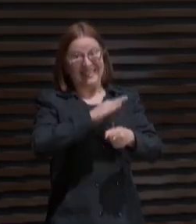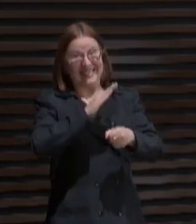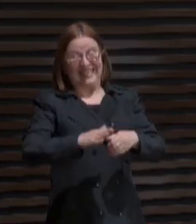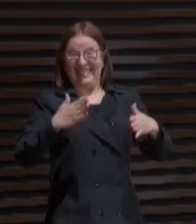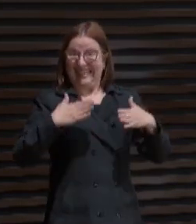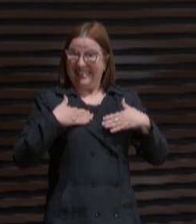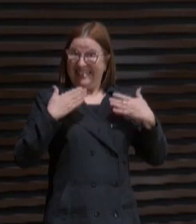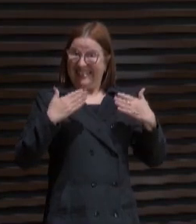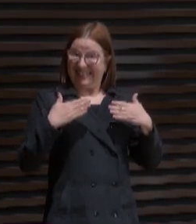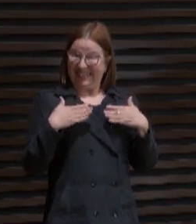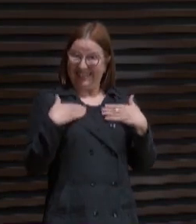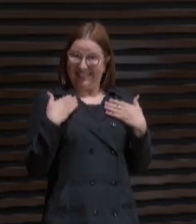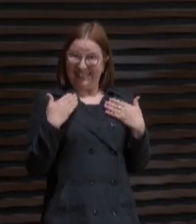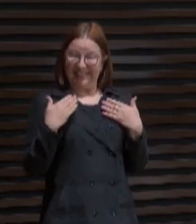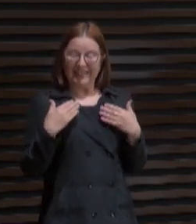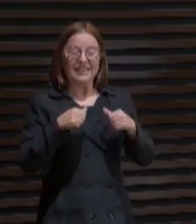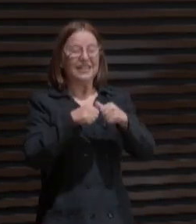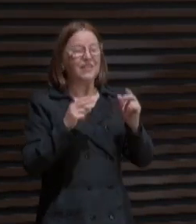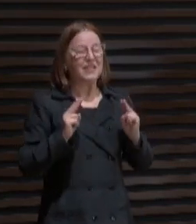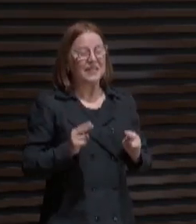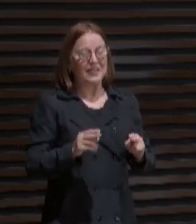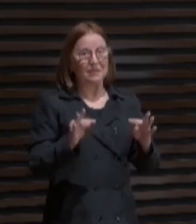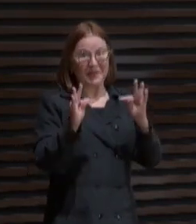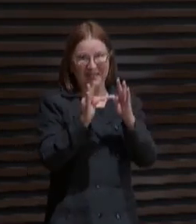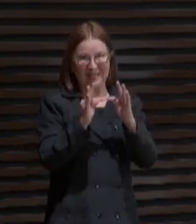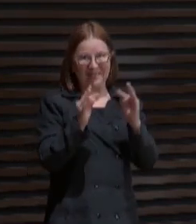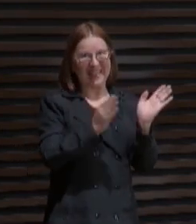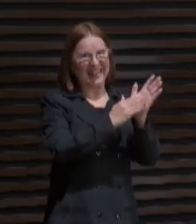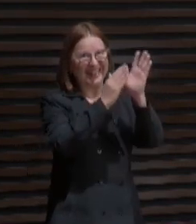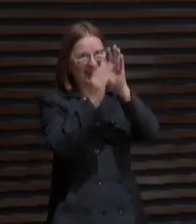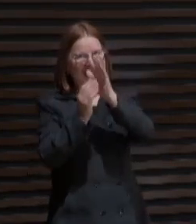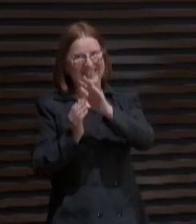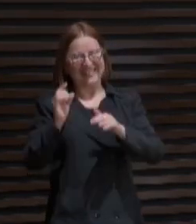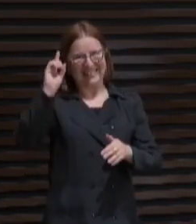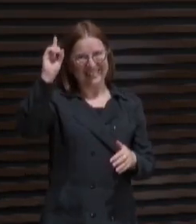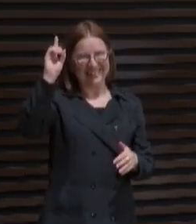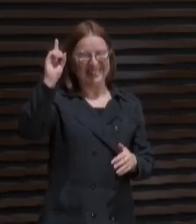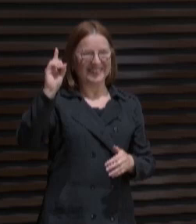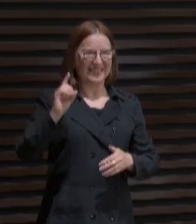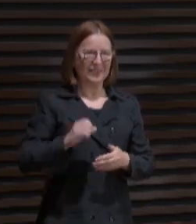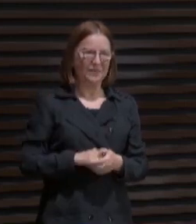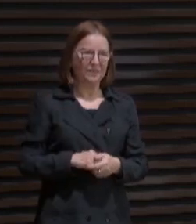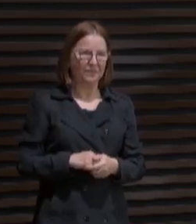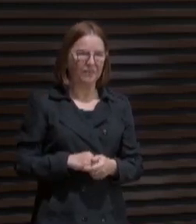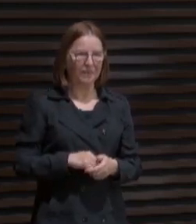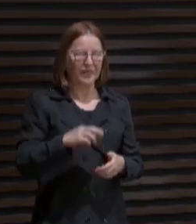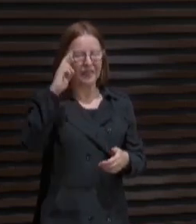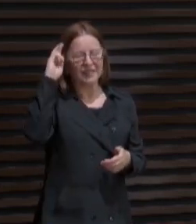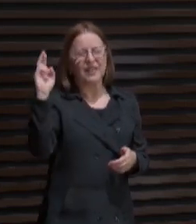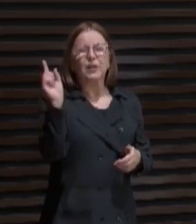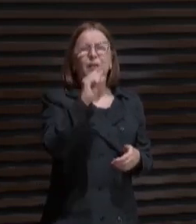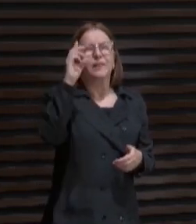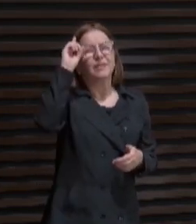e estavam sempre no templo, louvando a Deus. Amém. Senhor nosso Deus, obrigado, ó